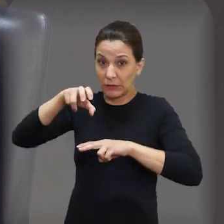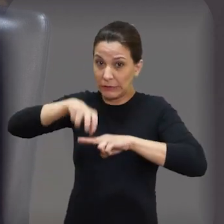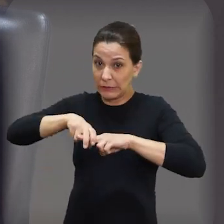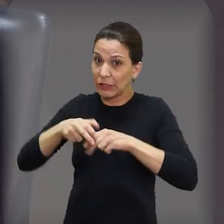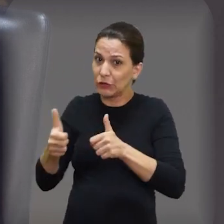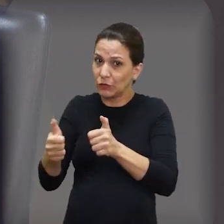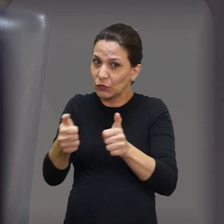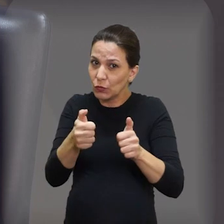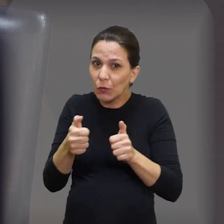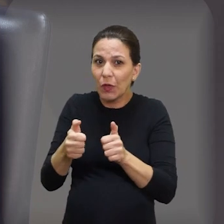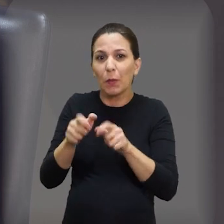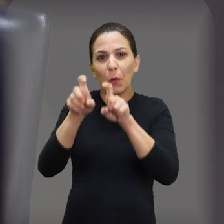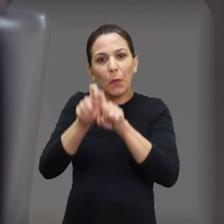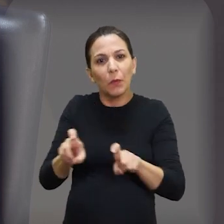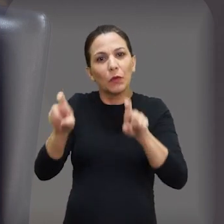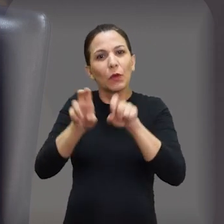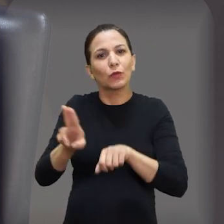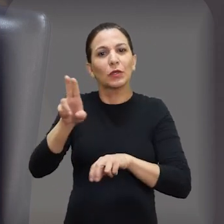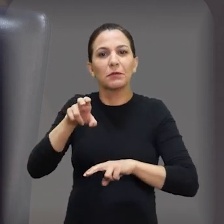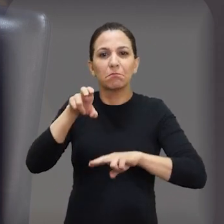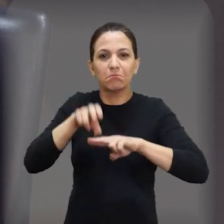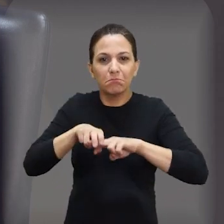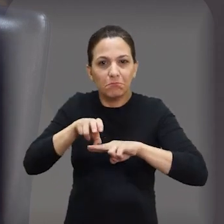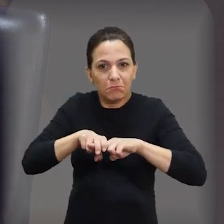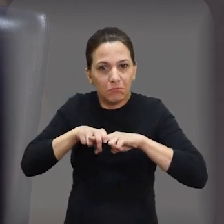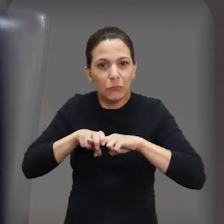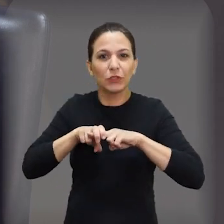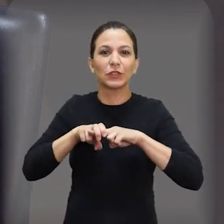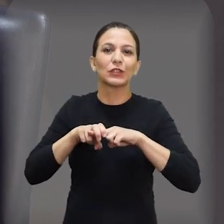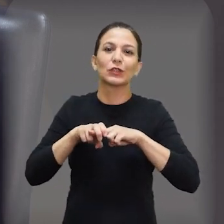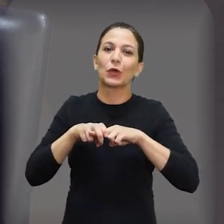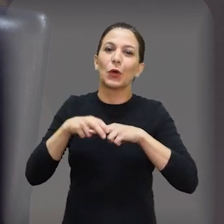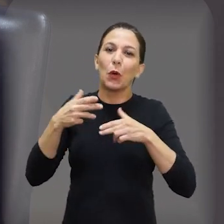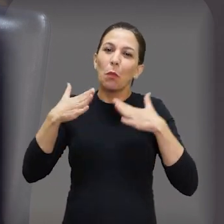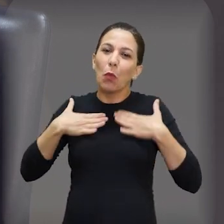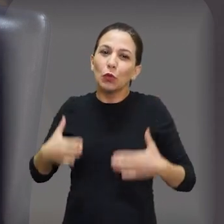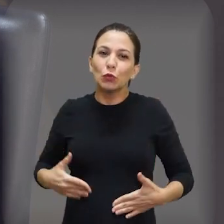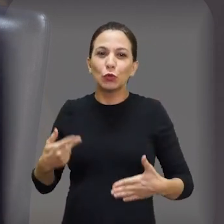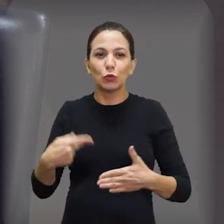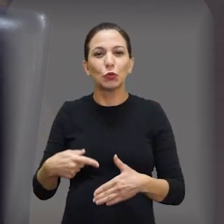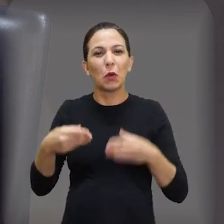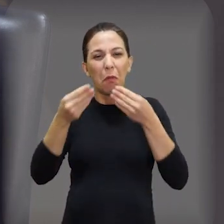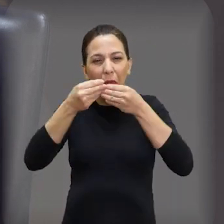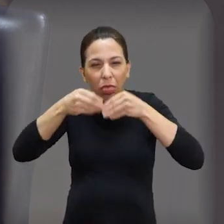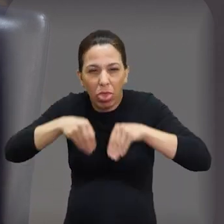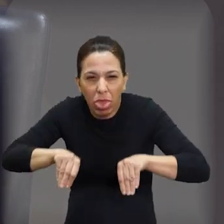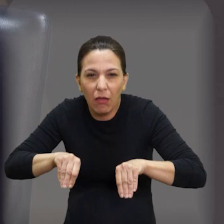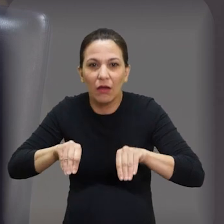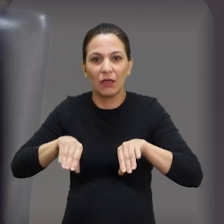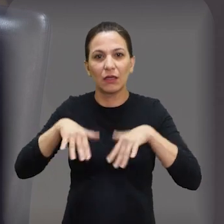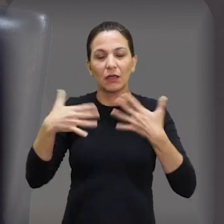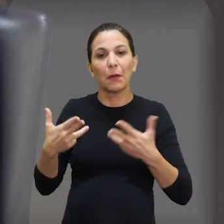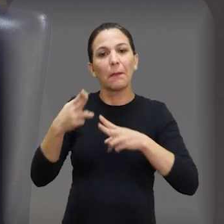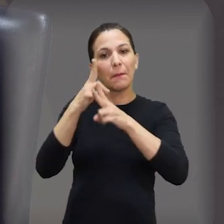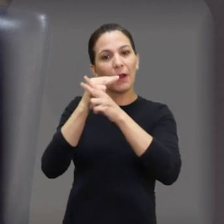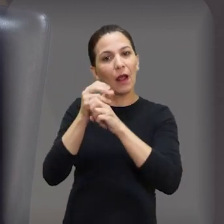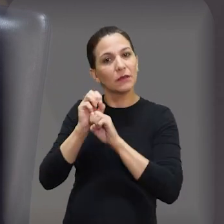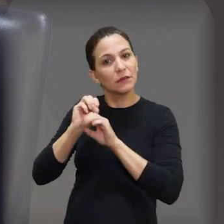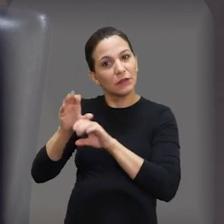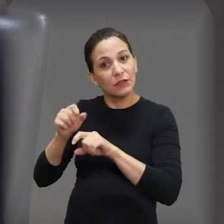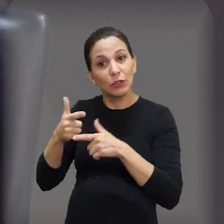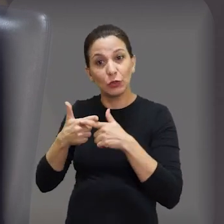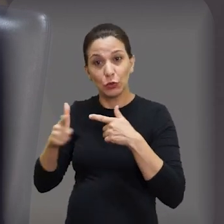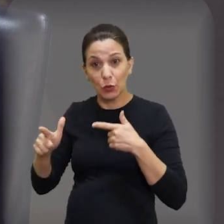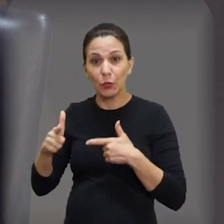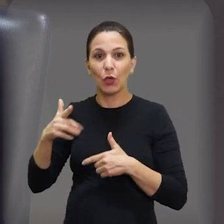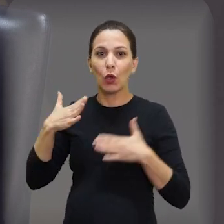também podem, como ficam muito tempo sentados e jogos de videogame, computador, a postura acaba